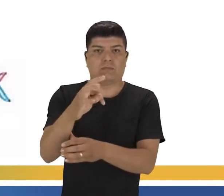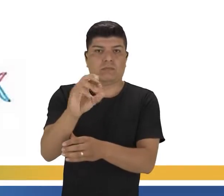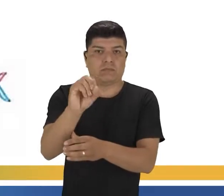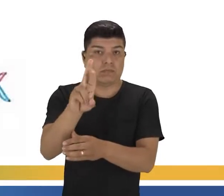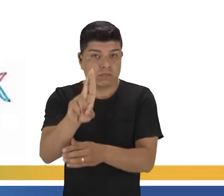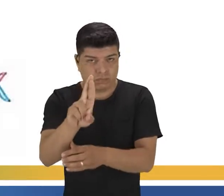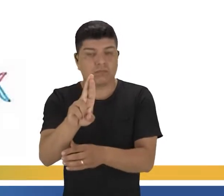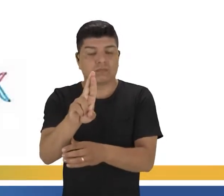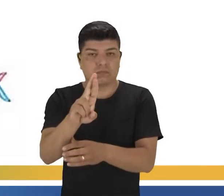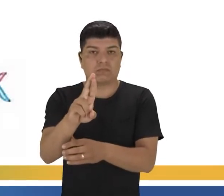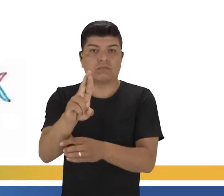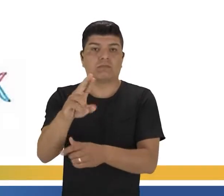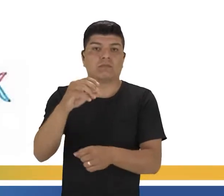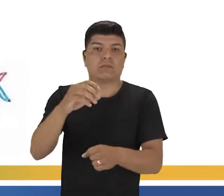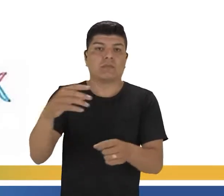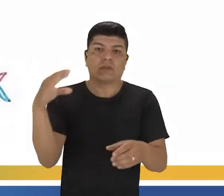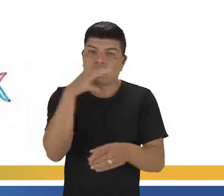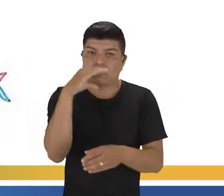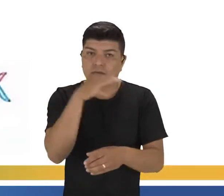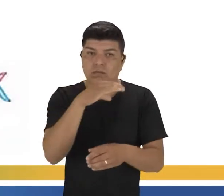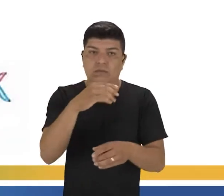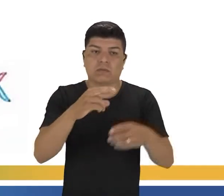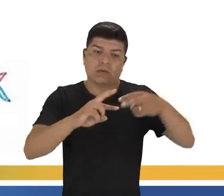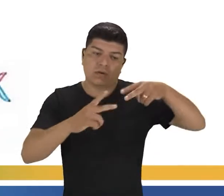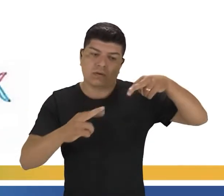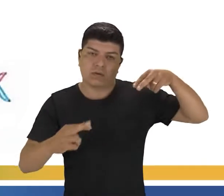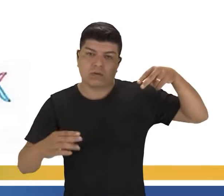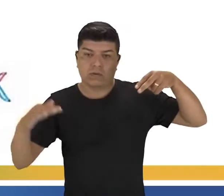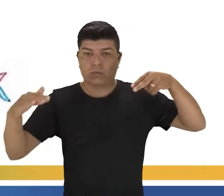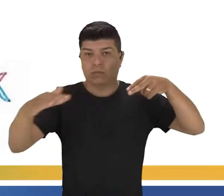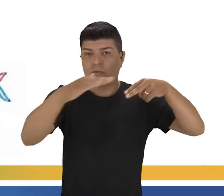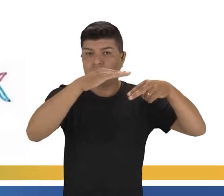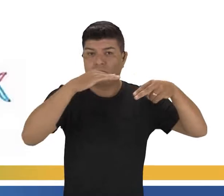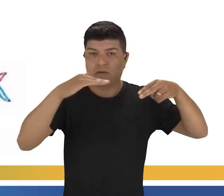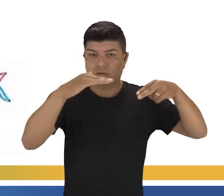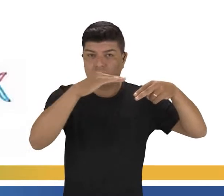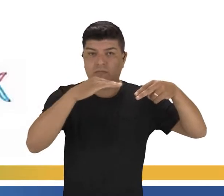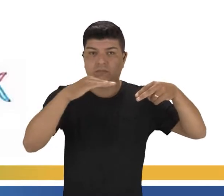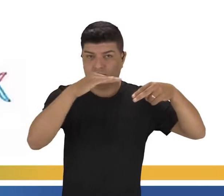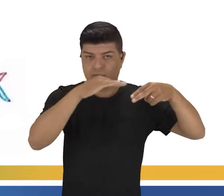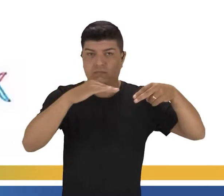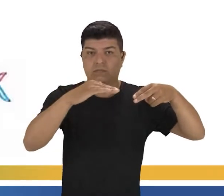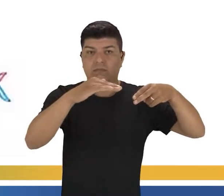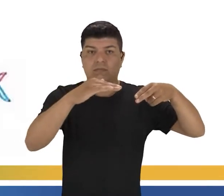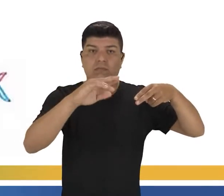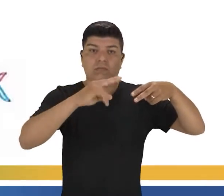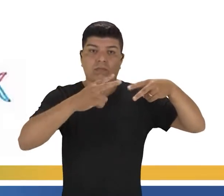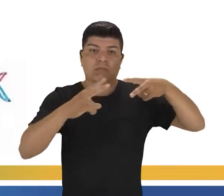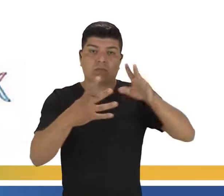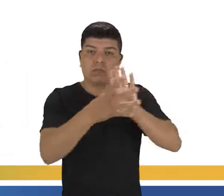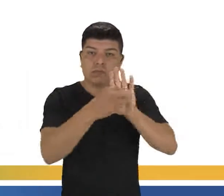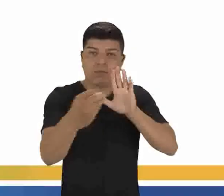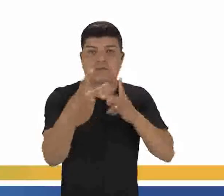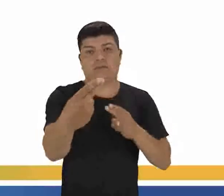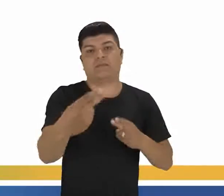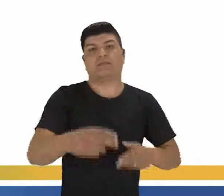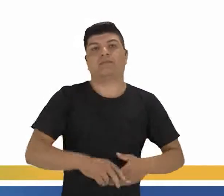RNA polimerase correndo em cima da fita do DNA, né, transcrevendo uma cópia, tudo